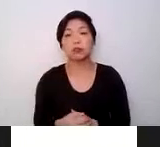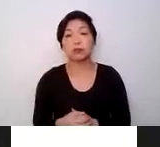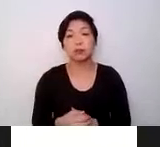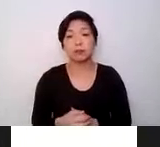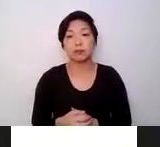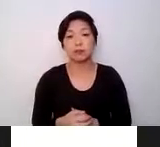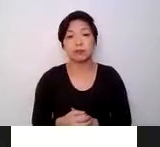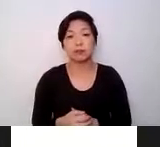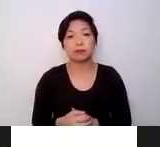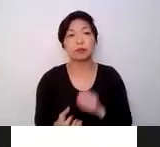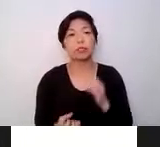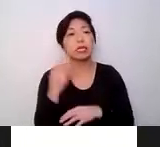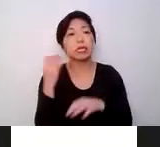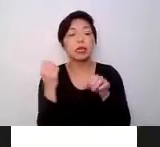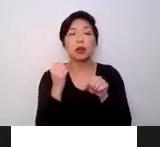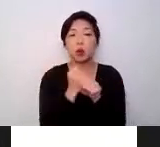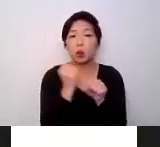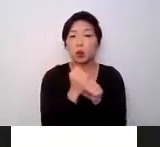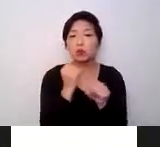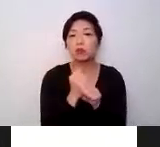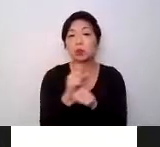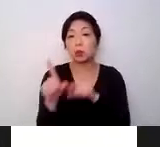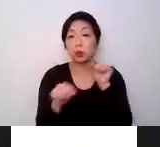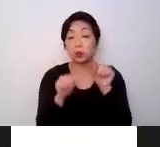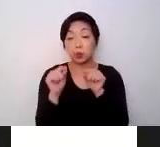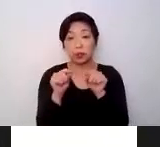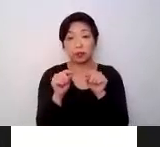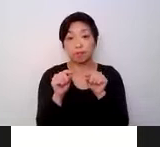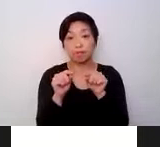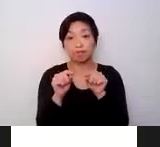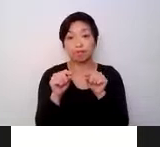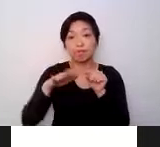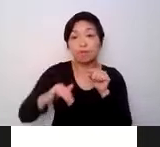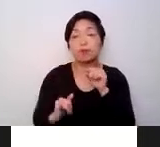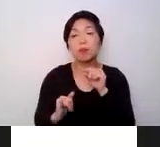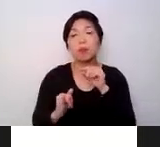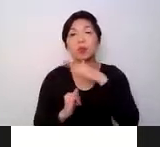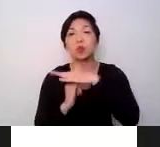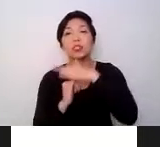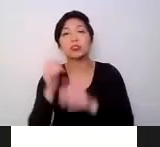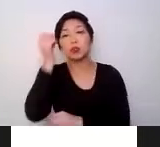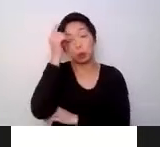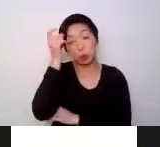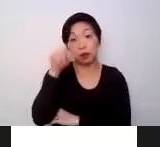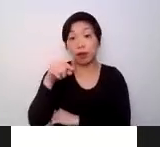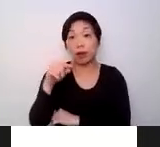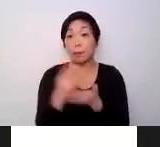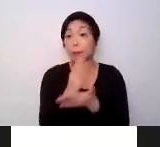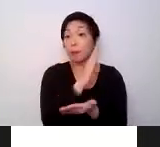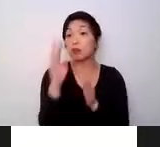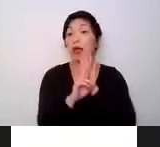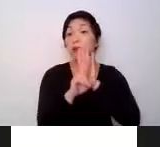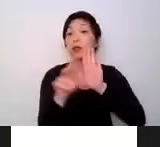essa construção dessa instituição cultural, o que essa biblioteca representaria, o que ela